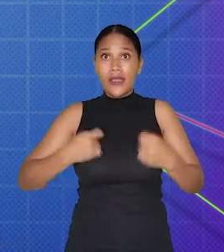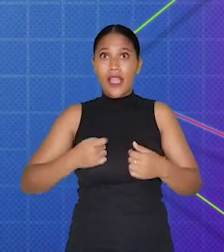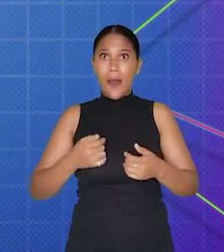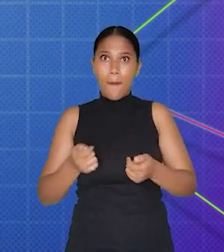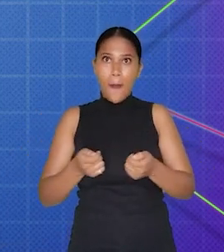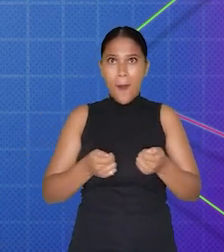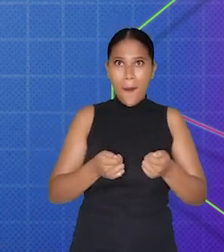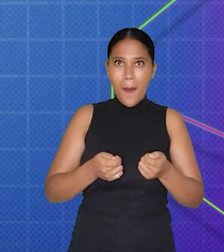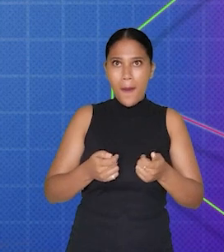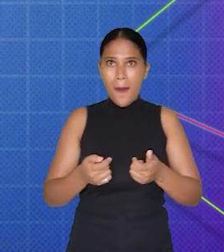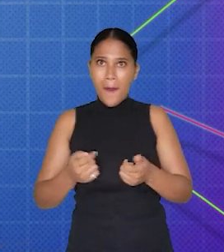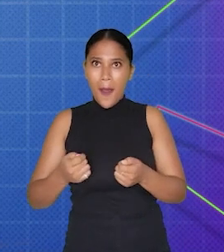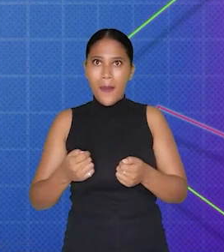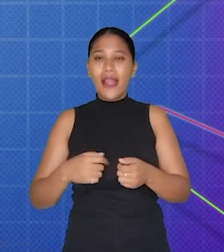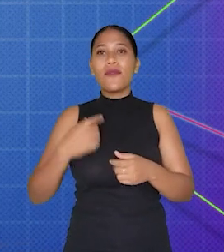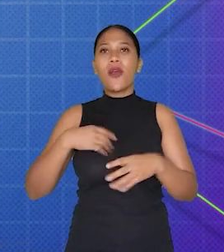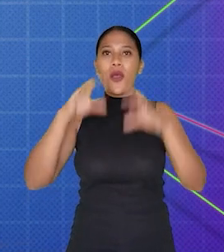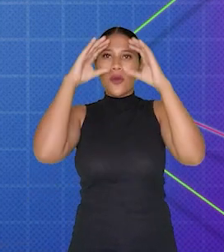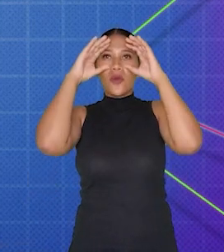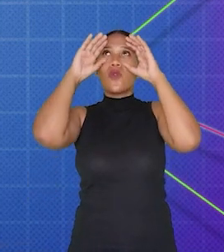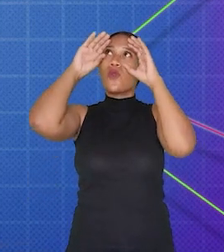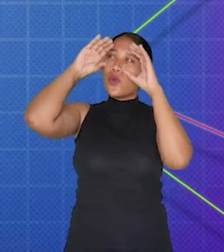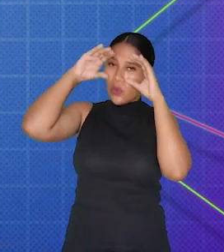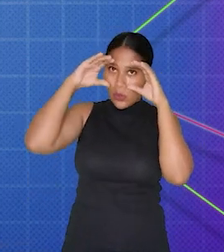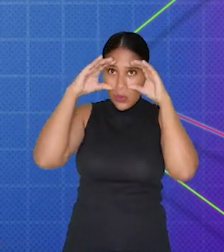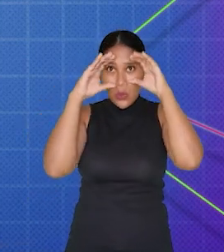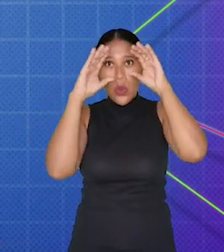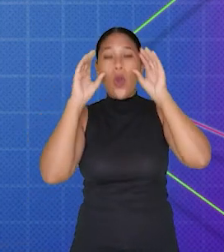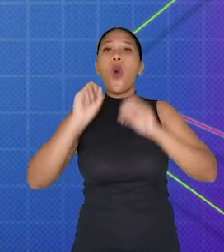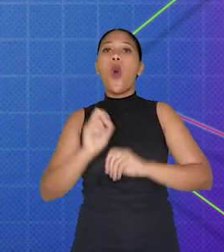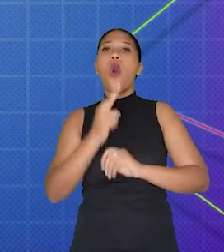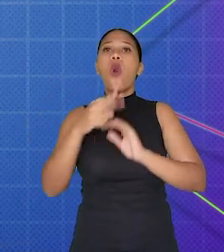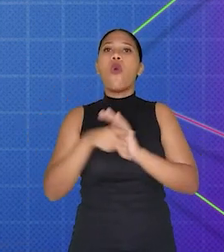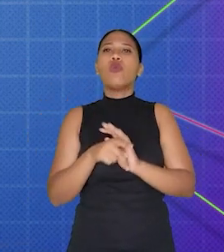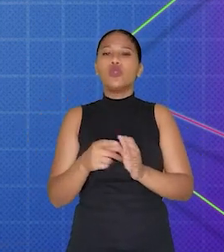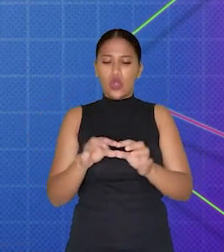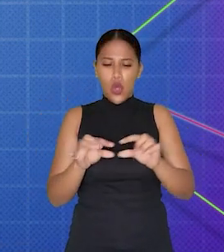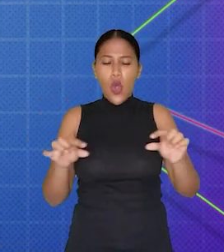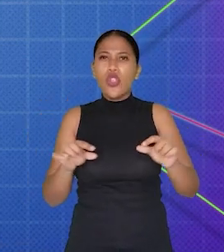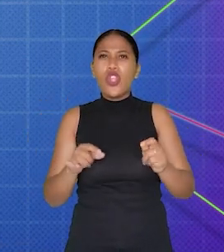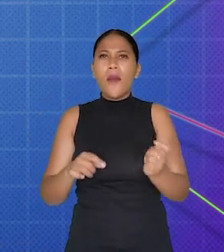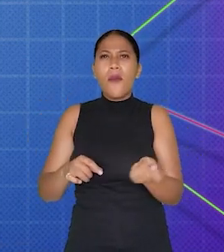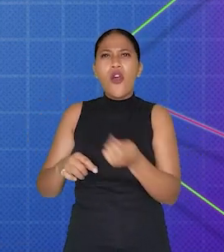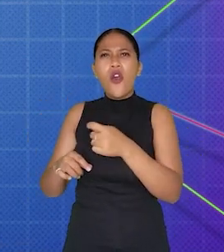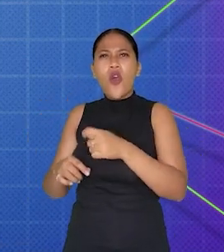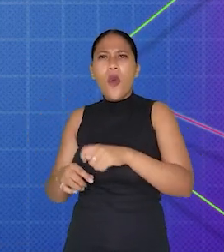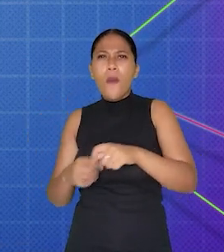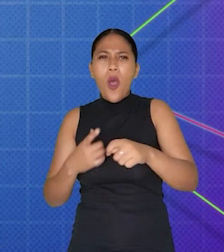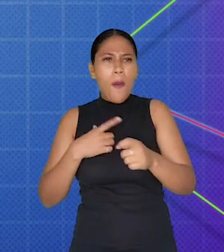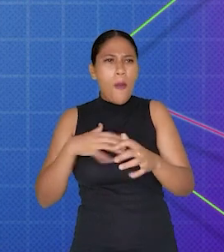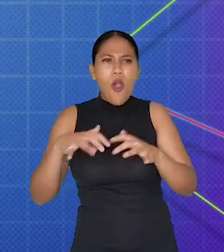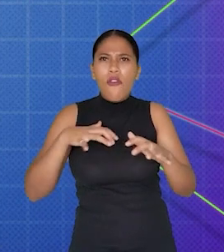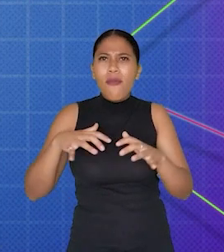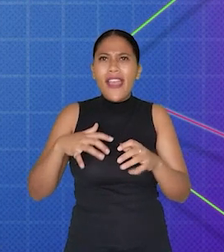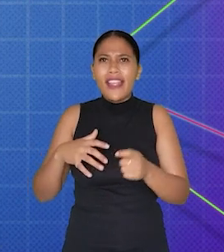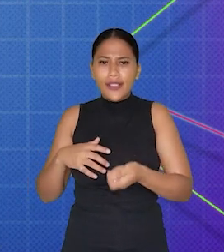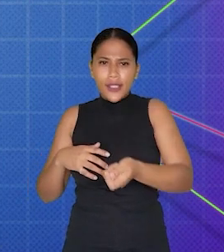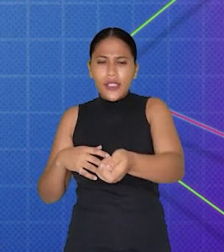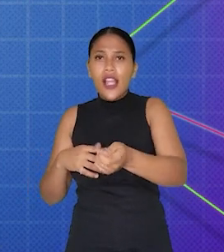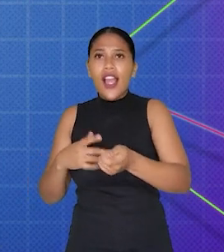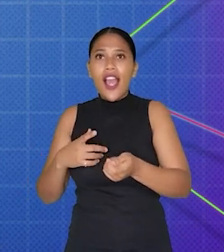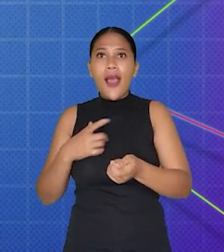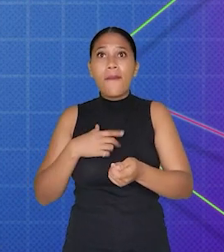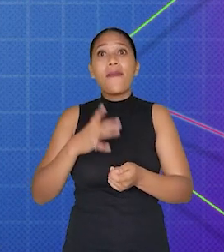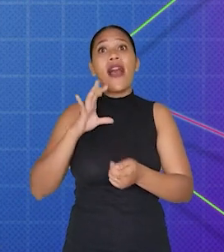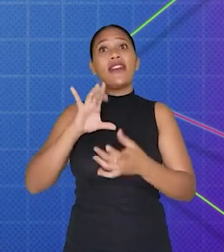físico. Jogos que exigem movimento físico, como jogos de realidade virtual ou jogos que usam aqueles controles de movimento, oferecem uma